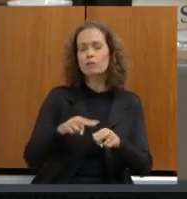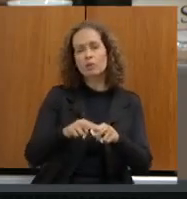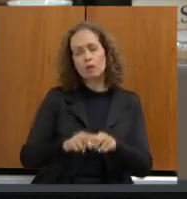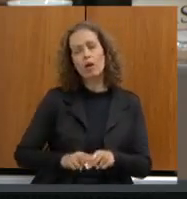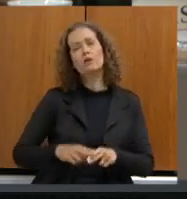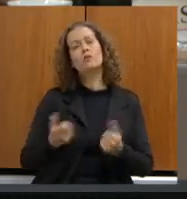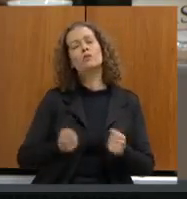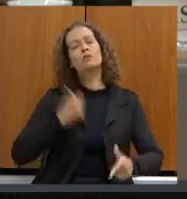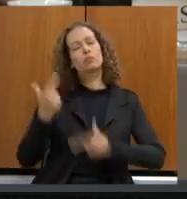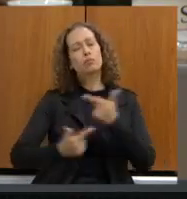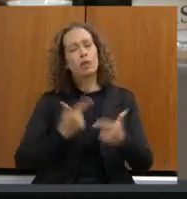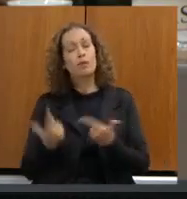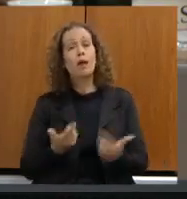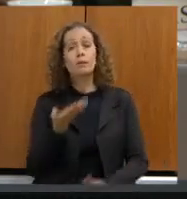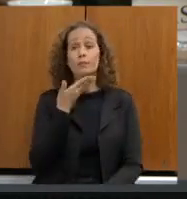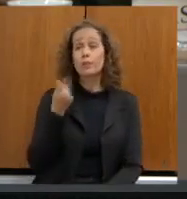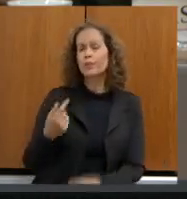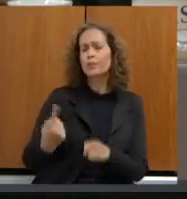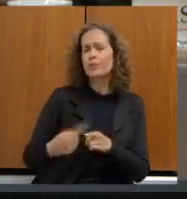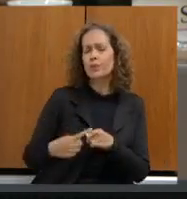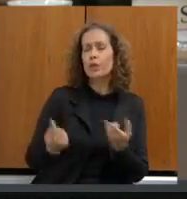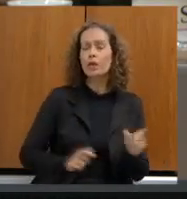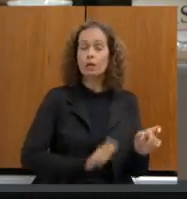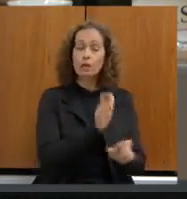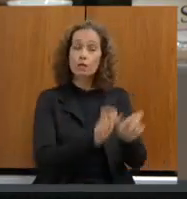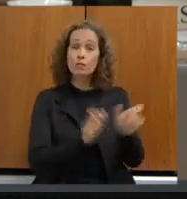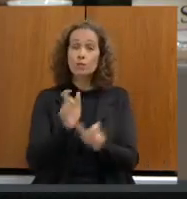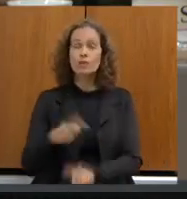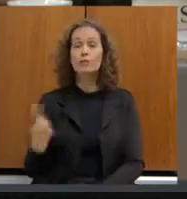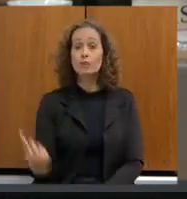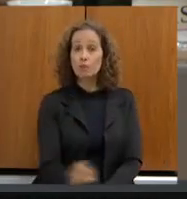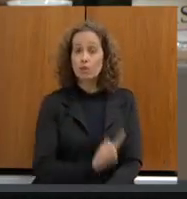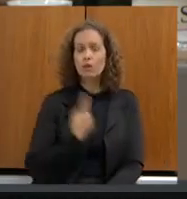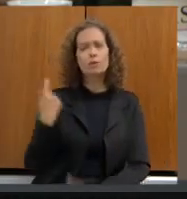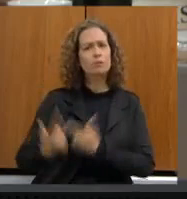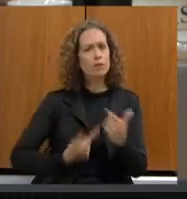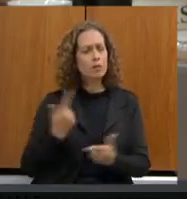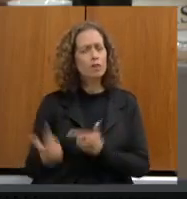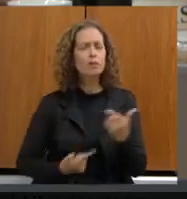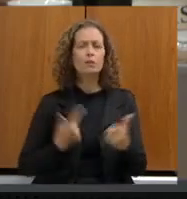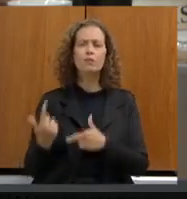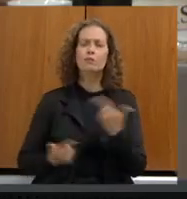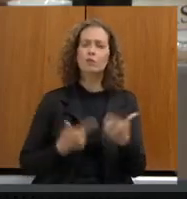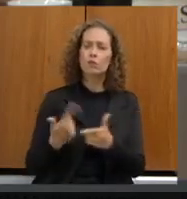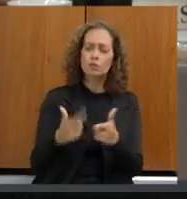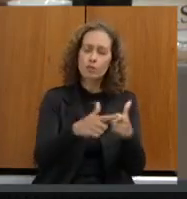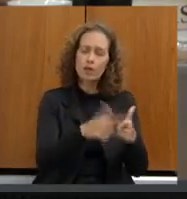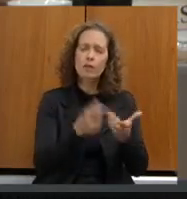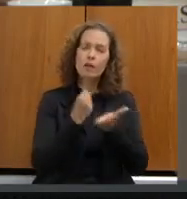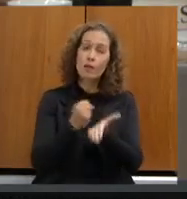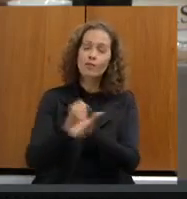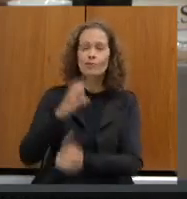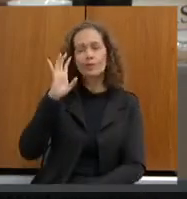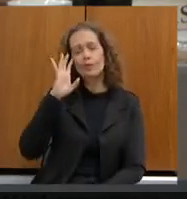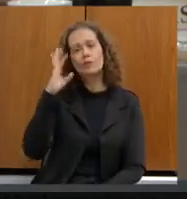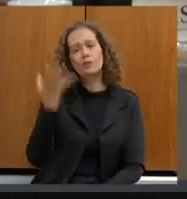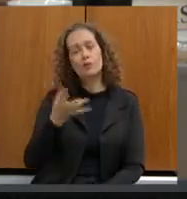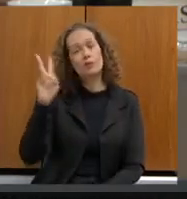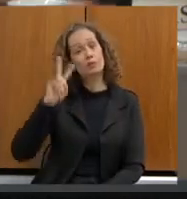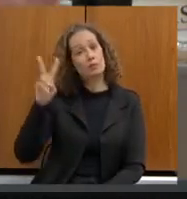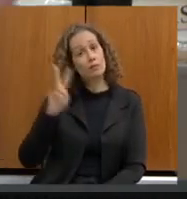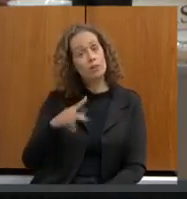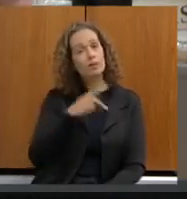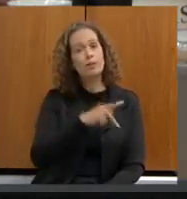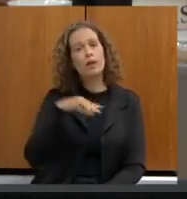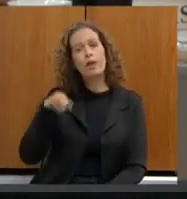por causa da gestão melhorou por causa do tanto de pessoas que nós estamos envolvendo nos processos nos problemas Lembrando que eu estou falando aqui